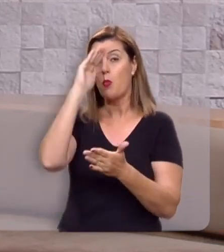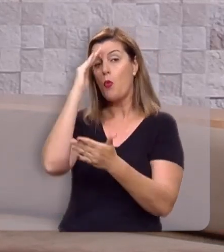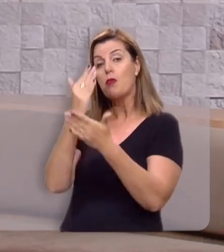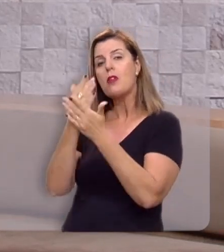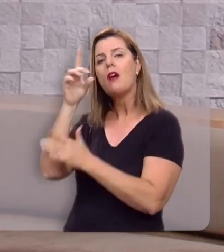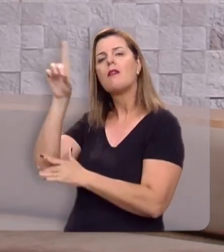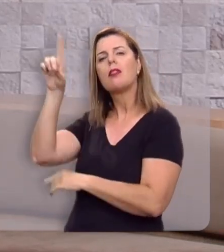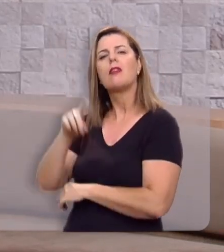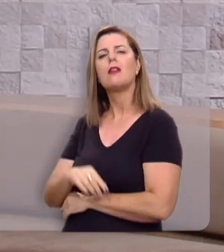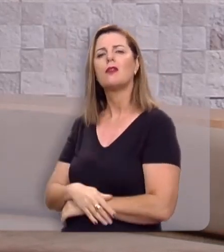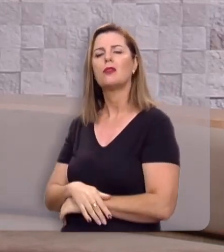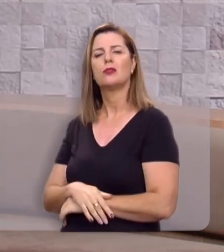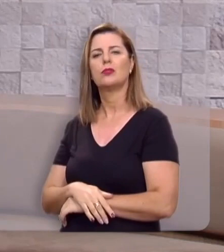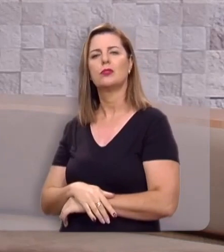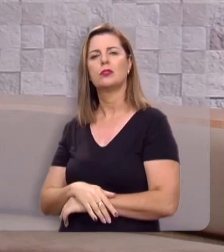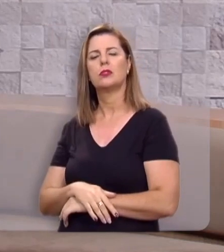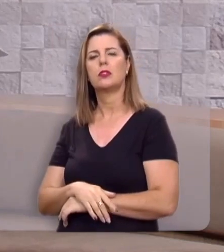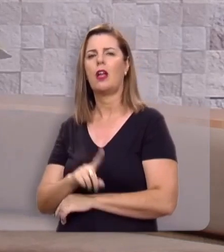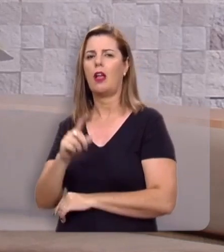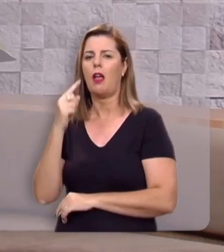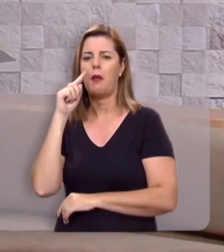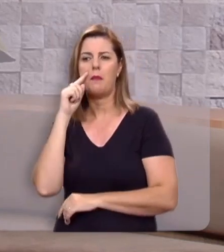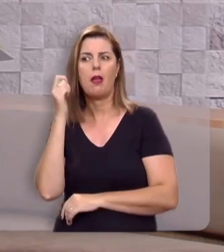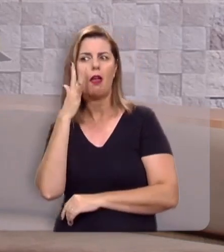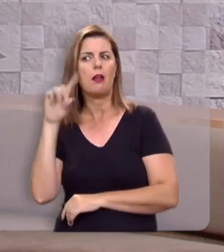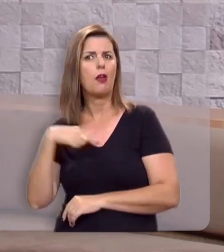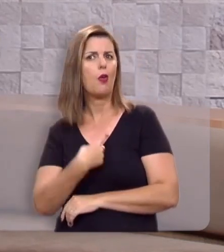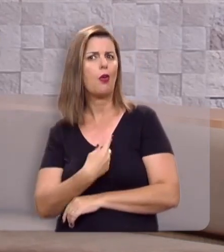confiava em Deus. E isso é um